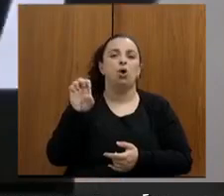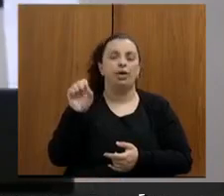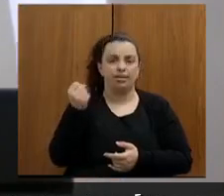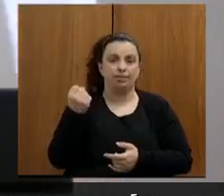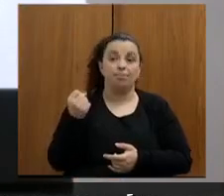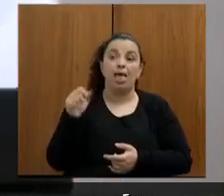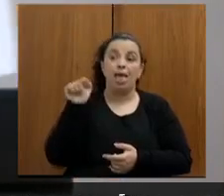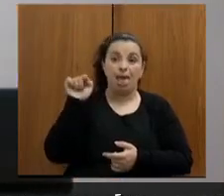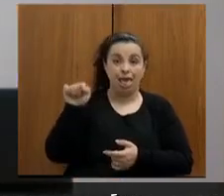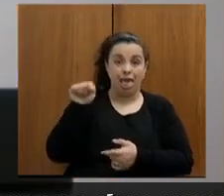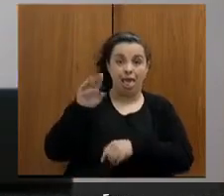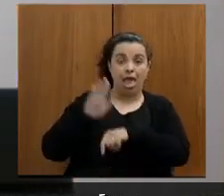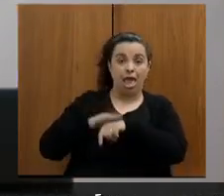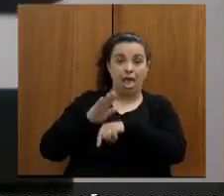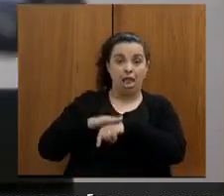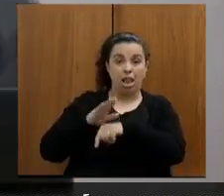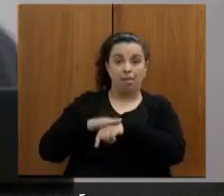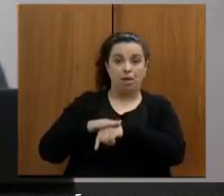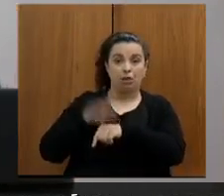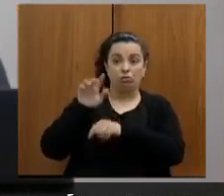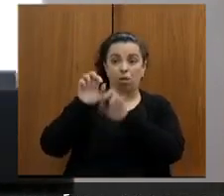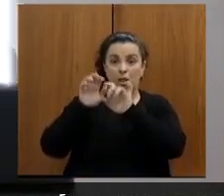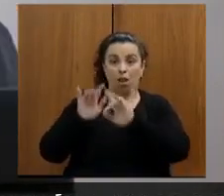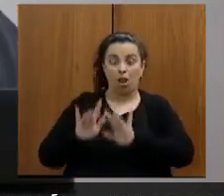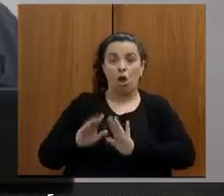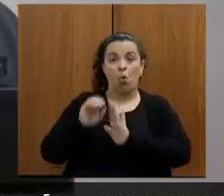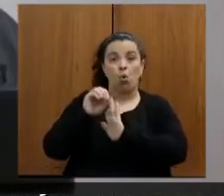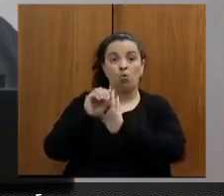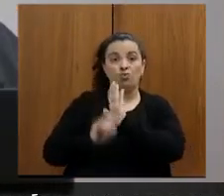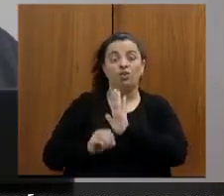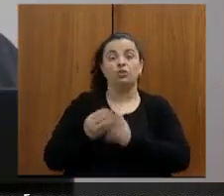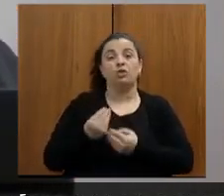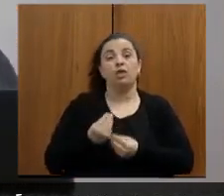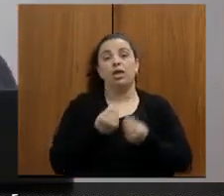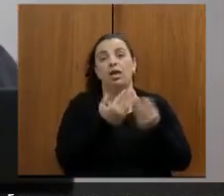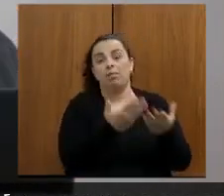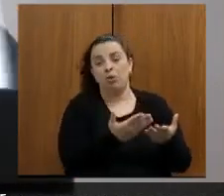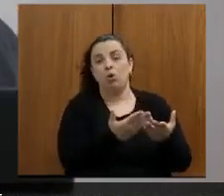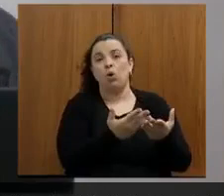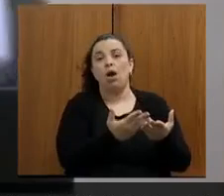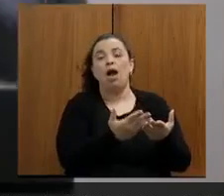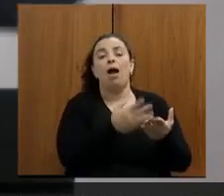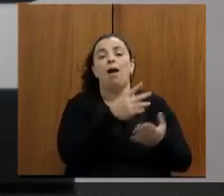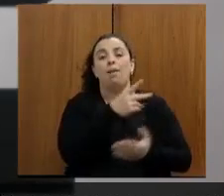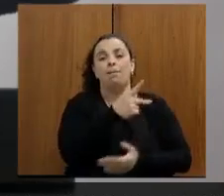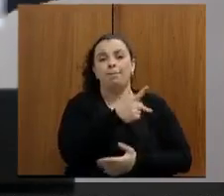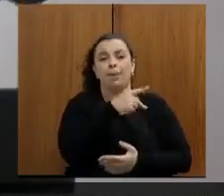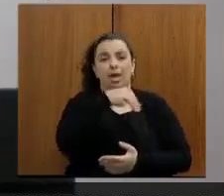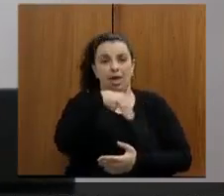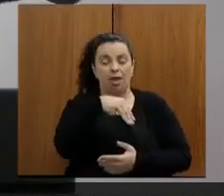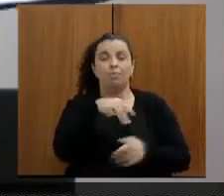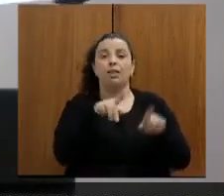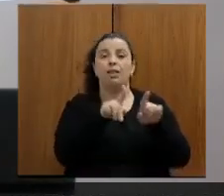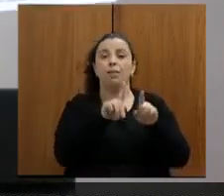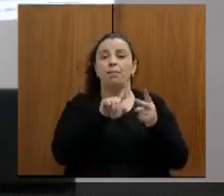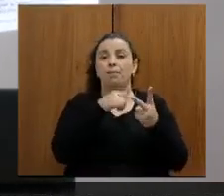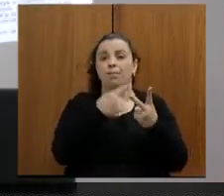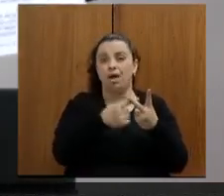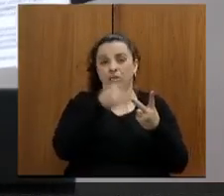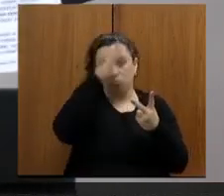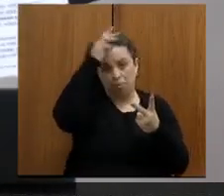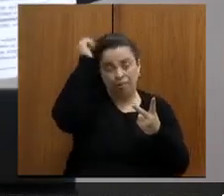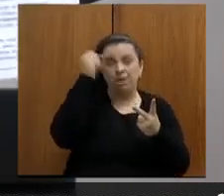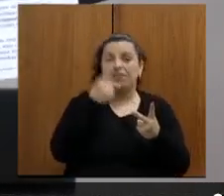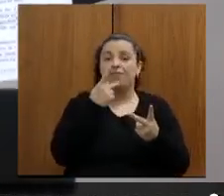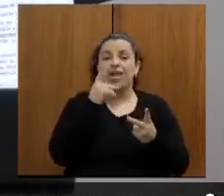ao todo Ofício encaminhado aos dois comandantes Gerais a PM eo bombeiro onde fala que não vai repassar